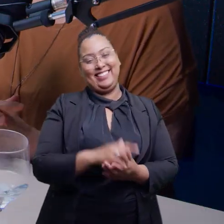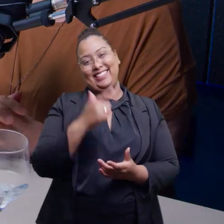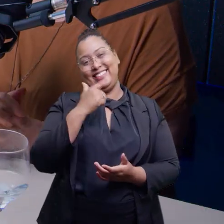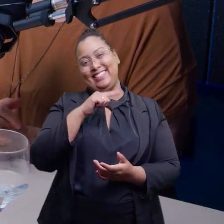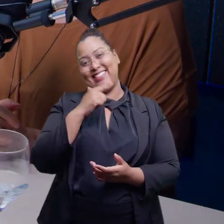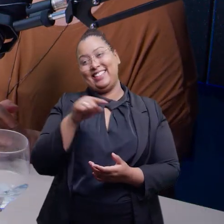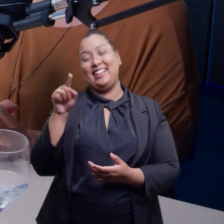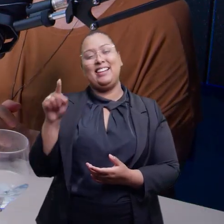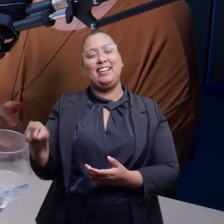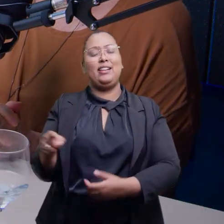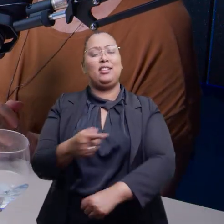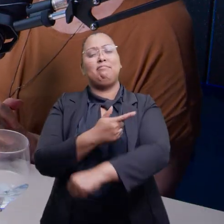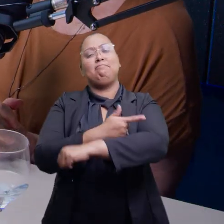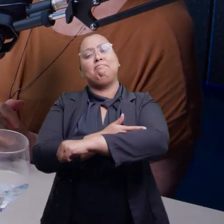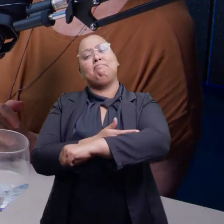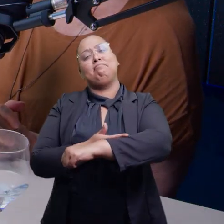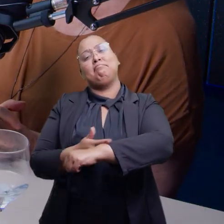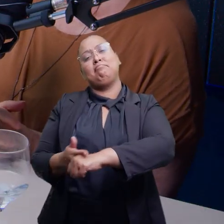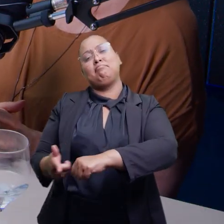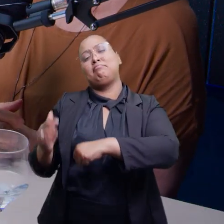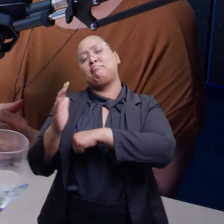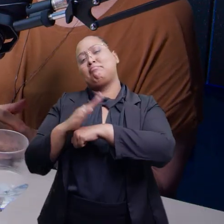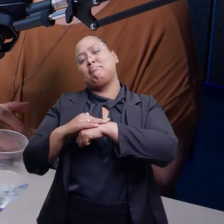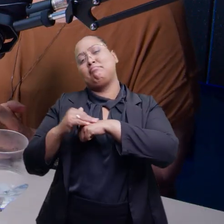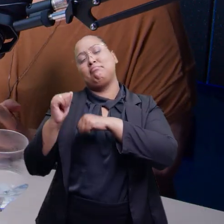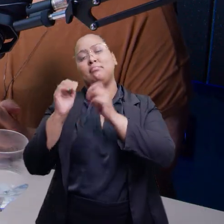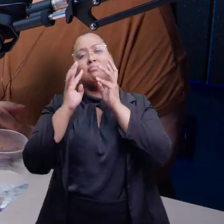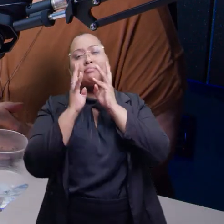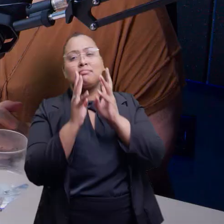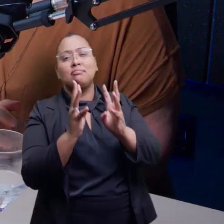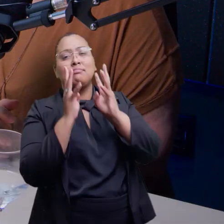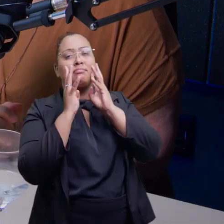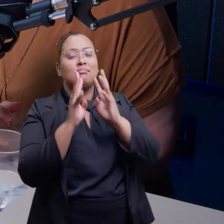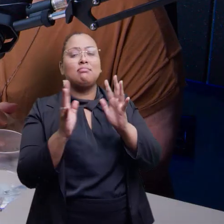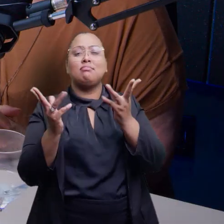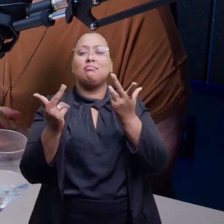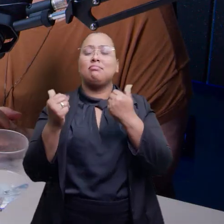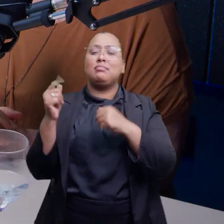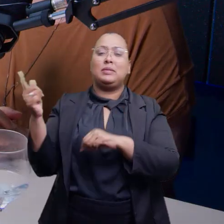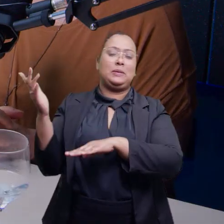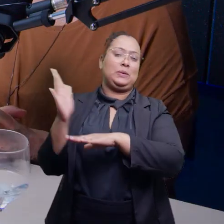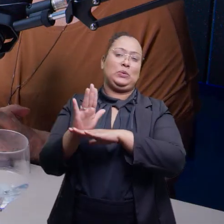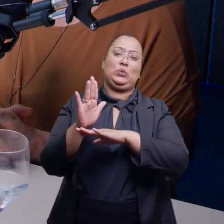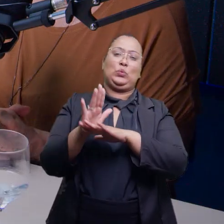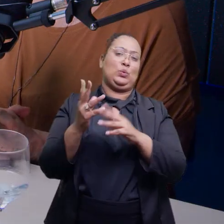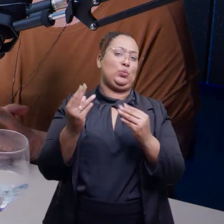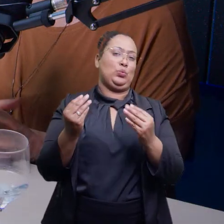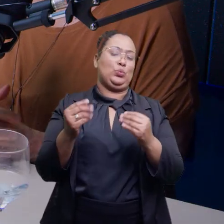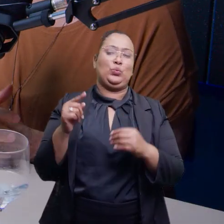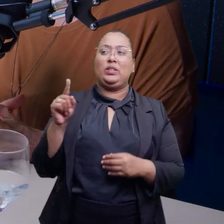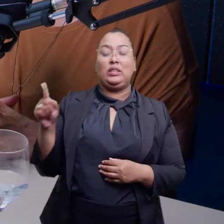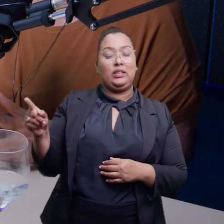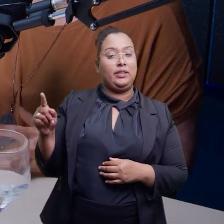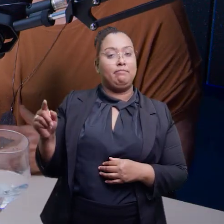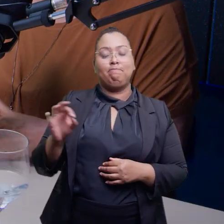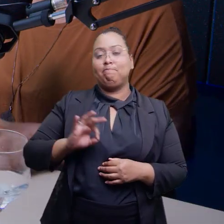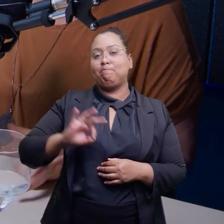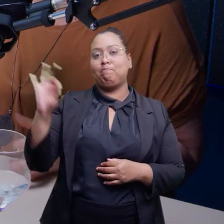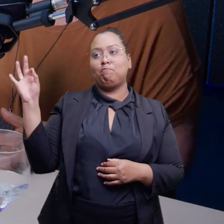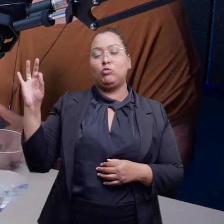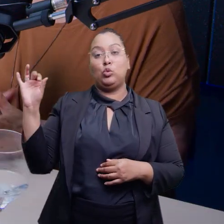E ele é de uma gentileza, de uma atenção, de uma educação, mas ele ajuda muito. Foi muito bom